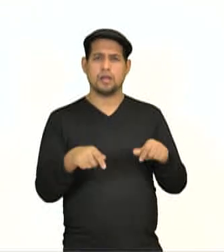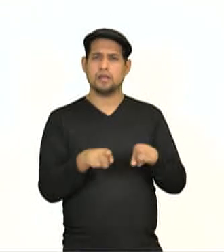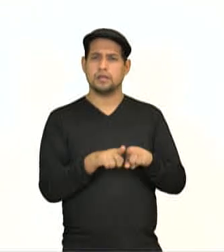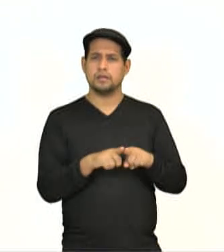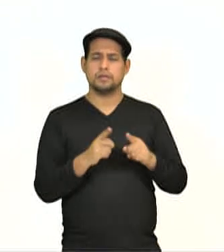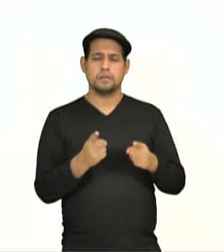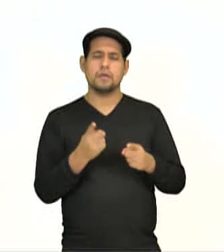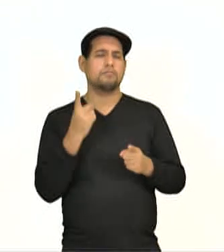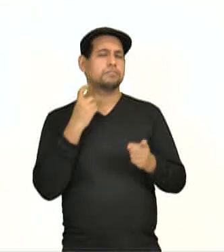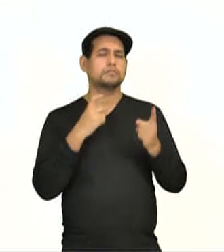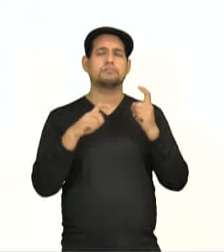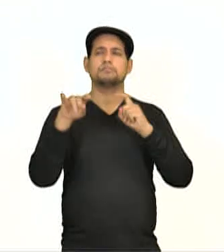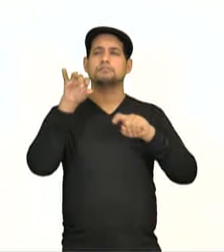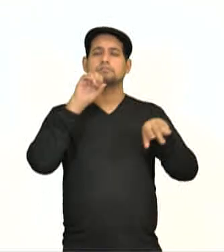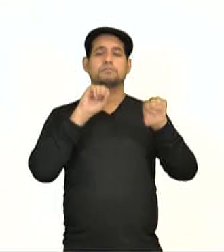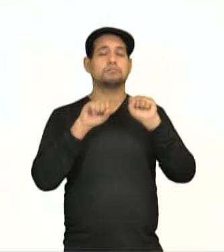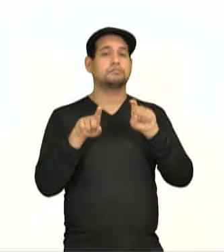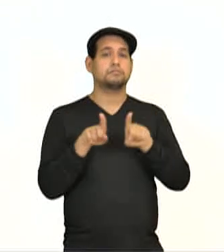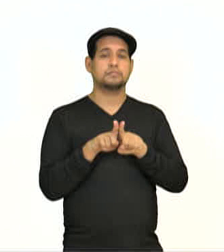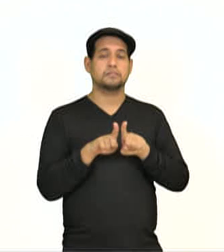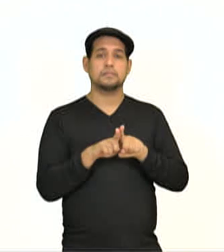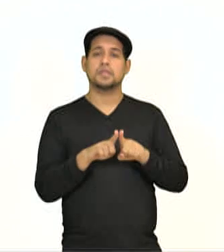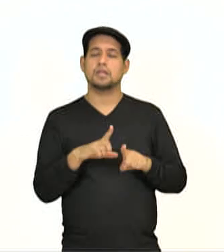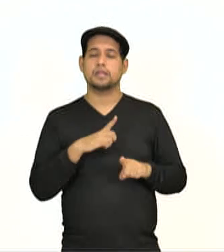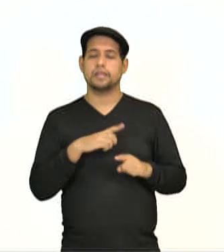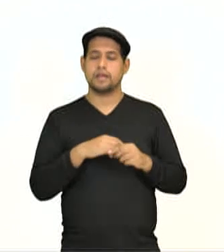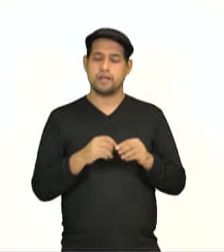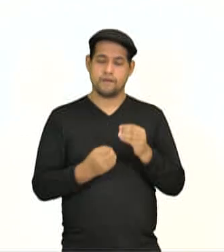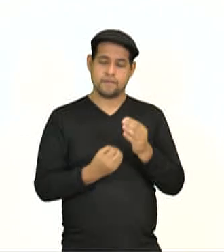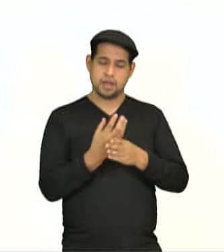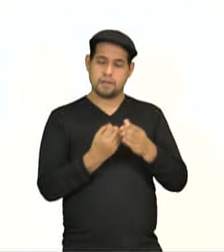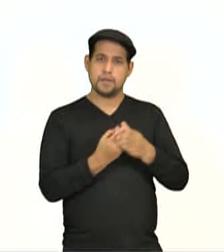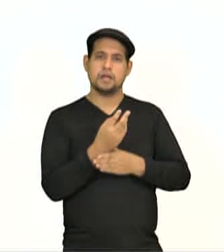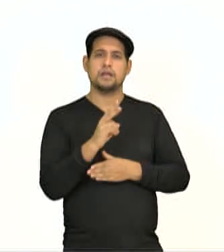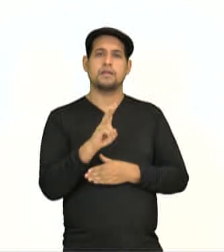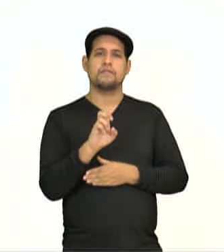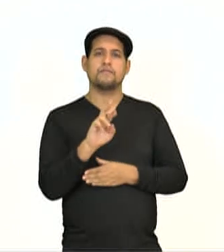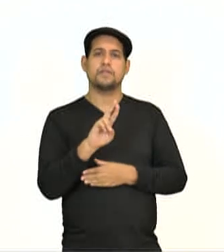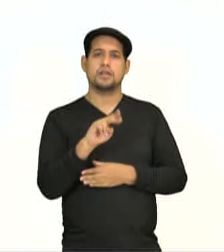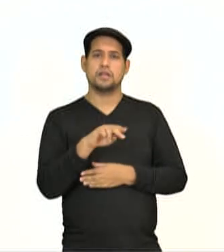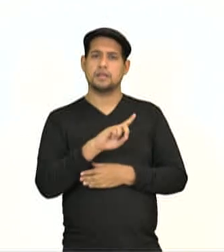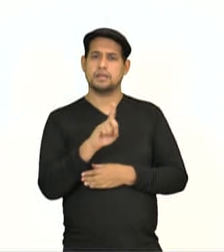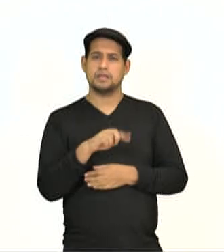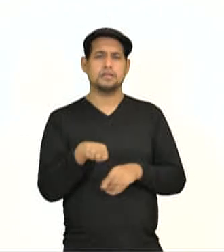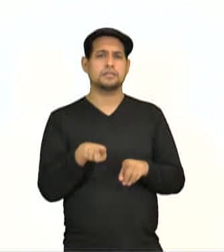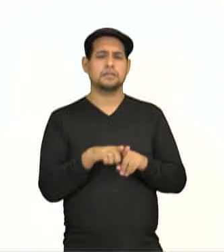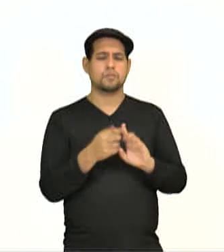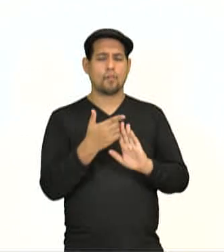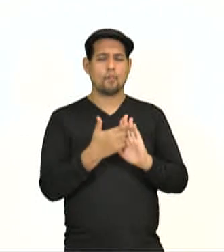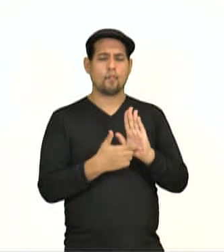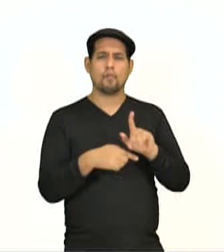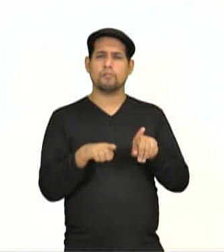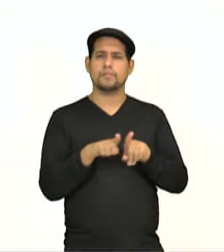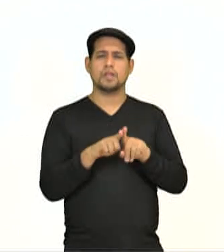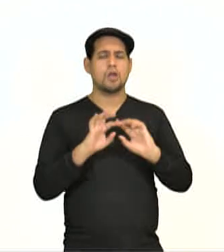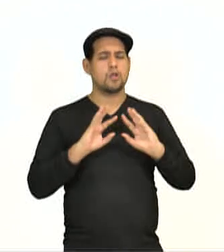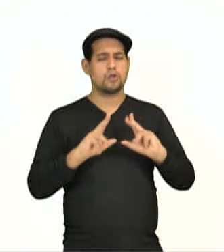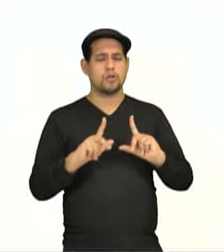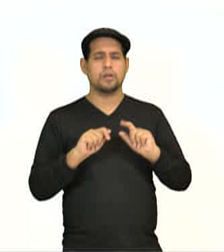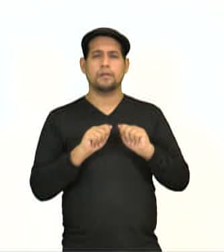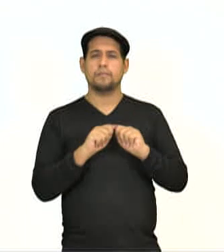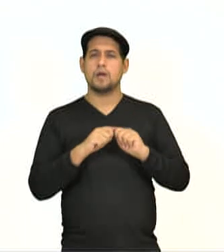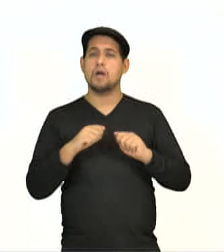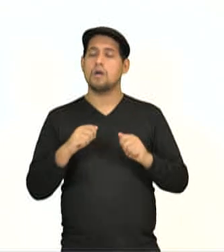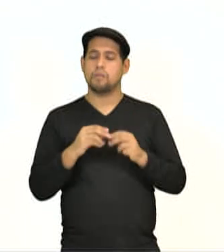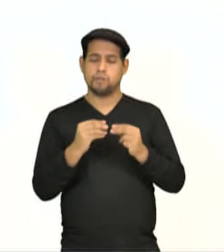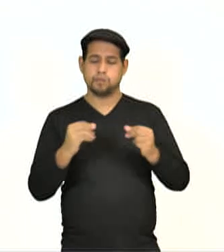para perfumes e como reativo na fabricação de vernizes, lubrificantes e lacas para